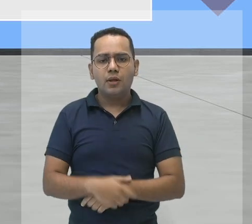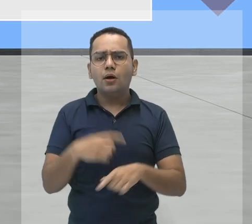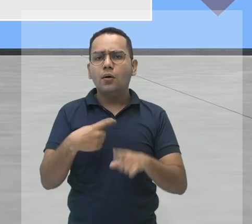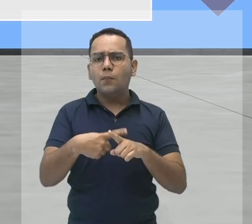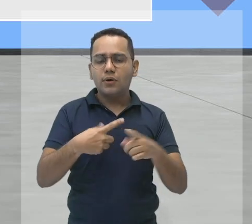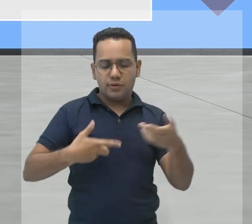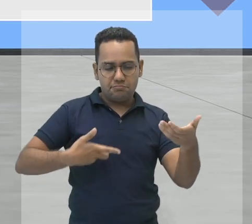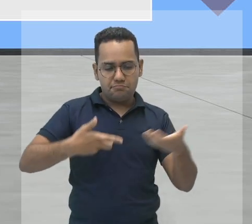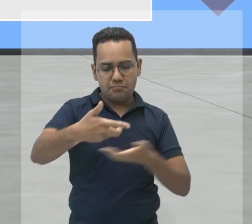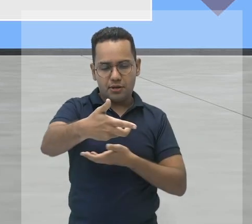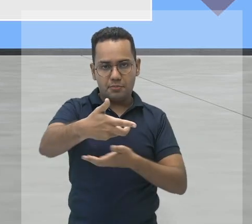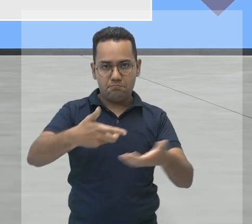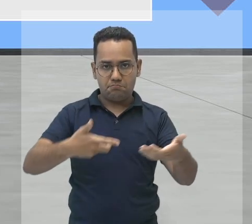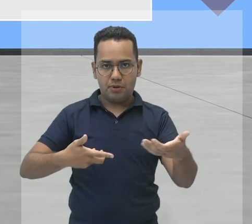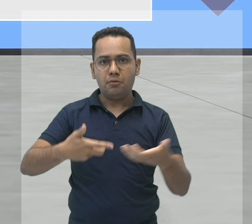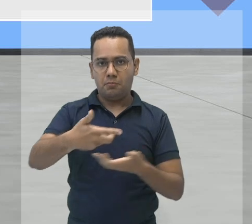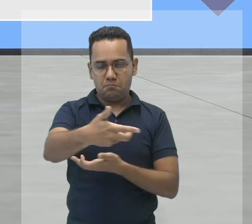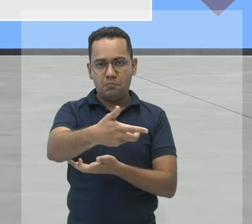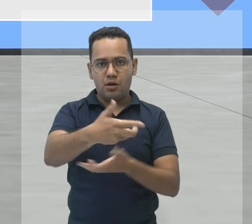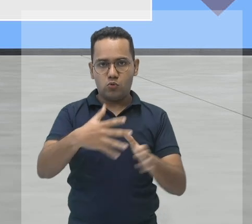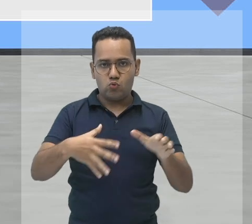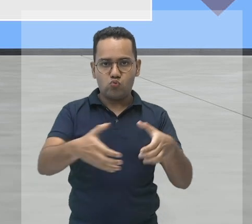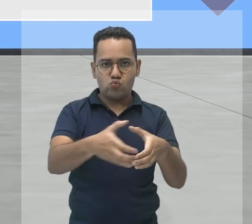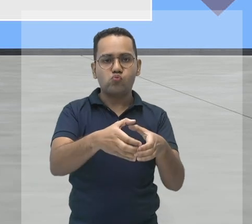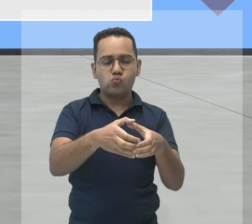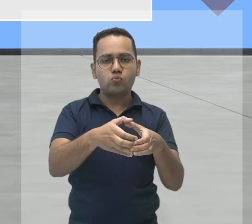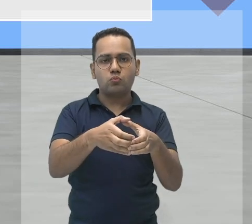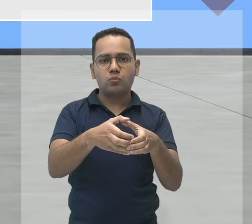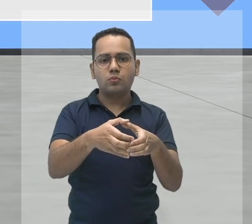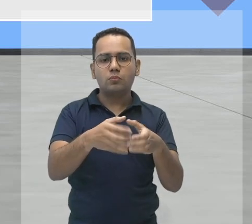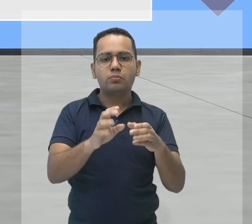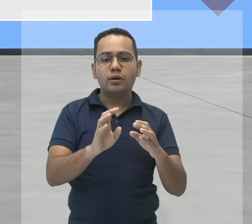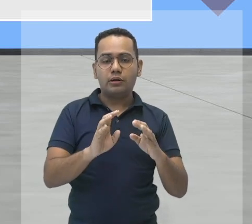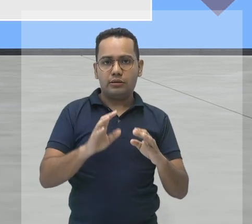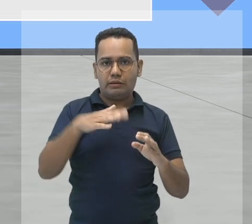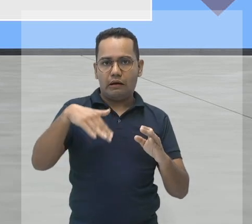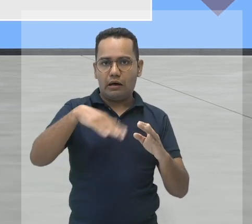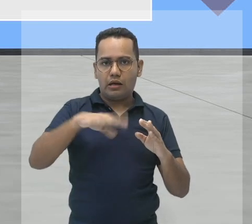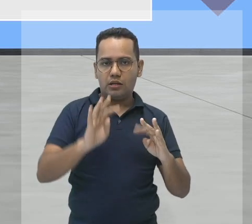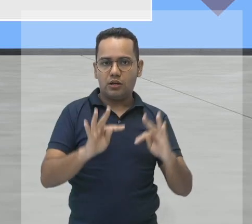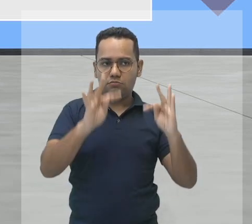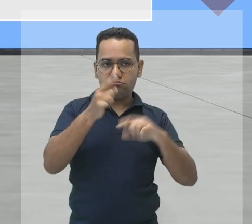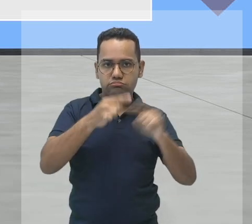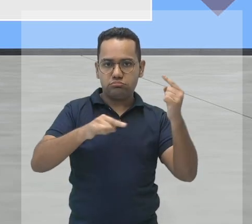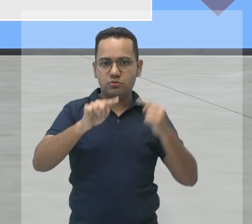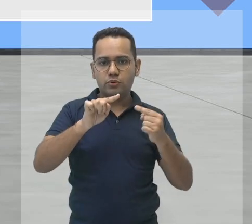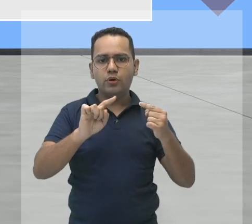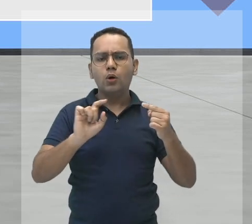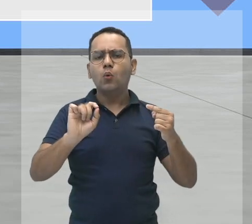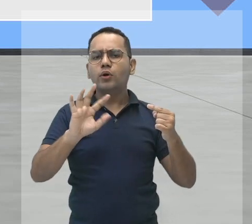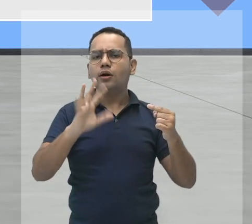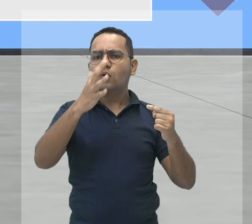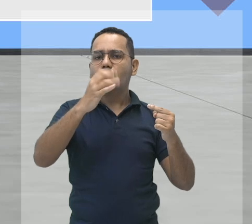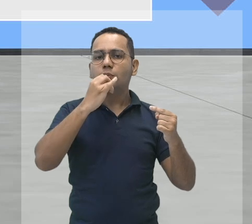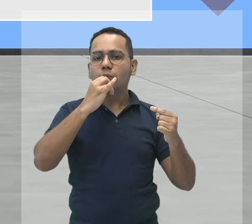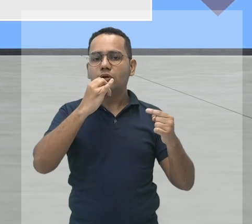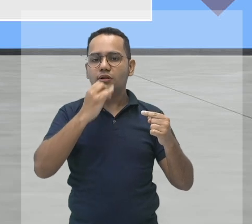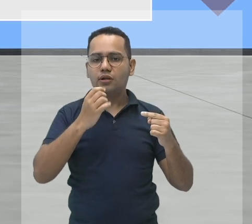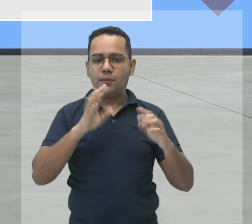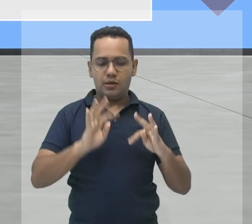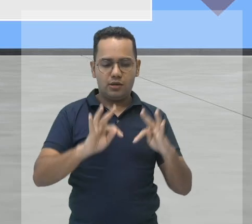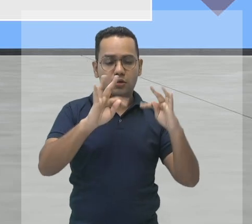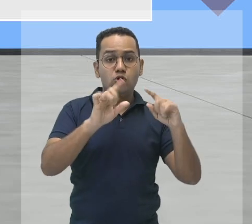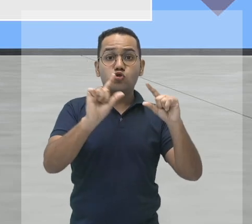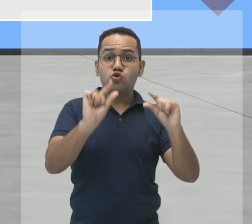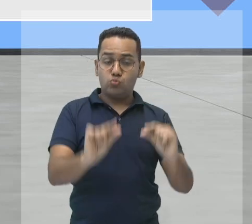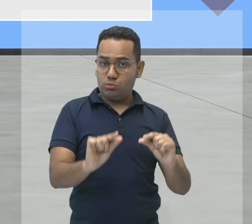Como os países acabam disseminando ali mais tecnologia entre os países membros de um bloco econômico, essas tecnologias elas